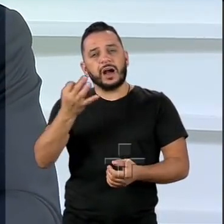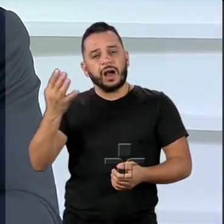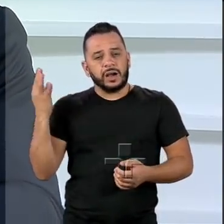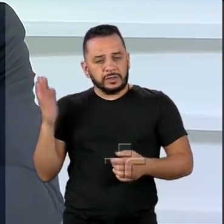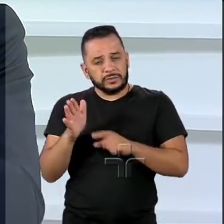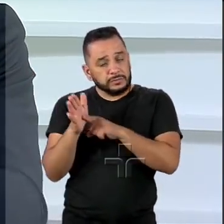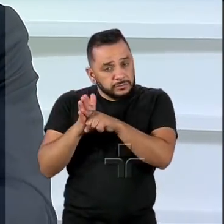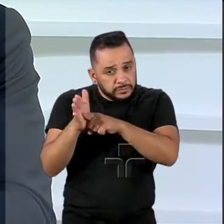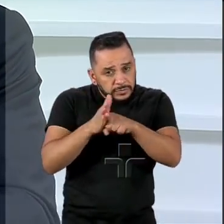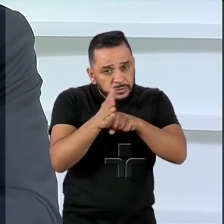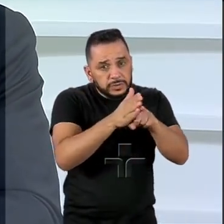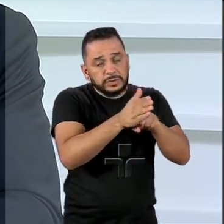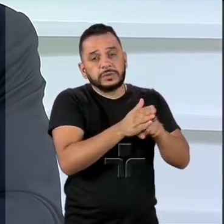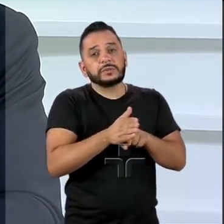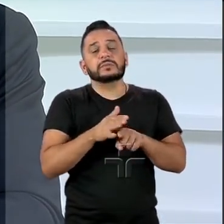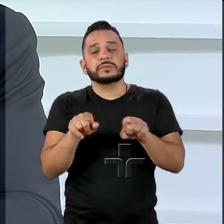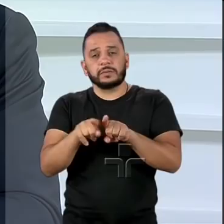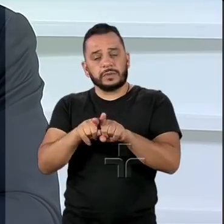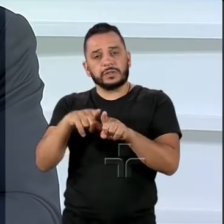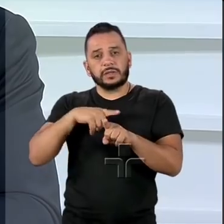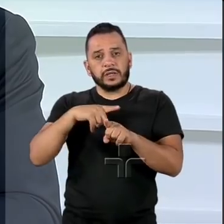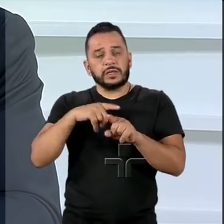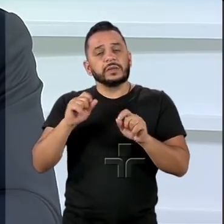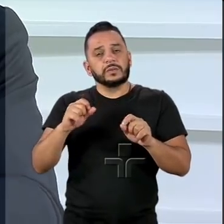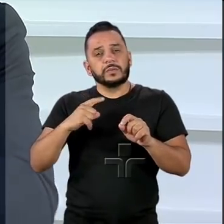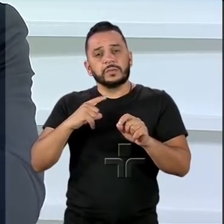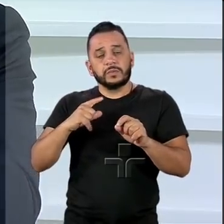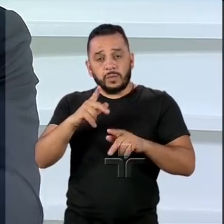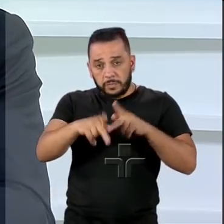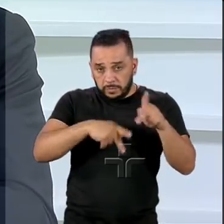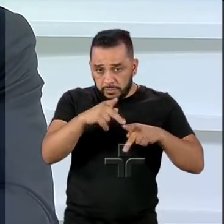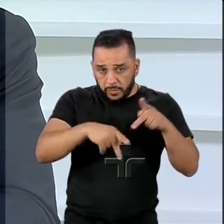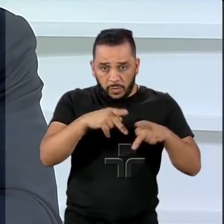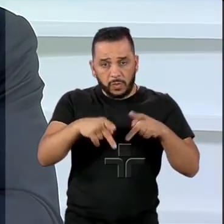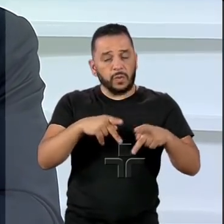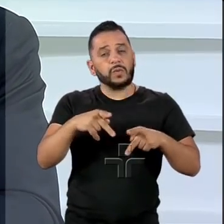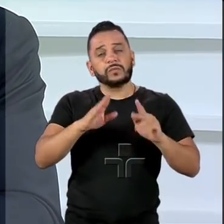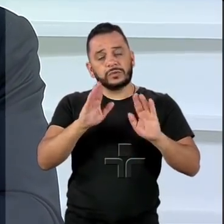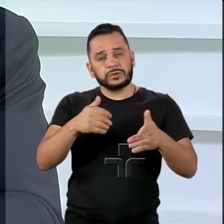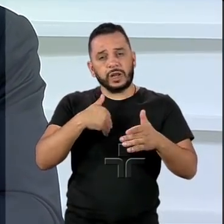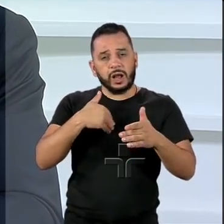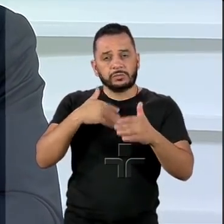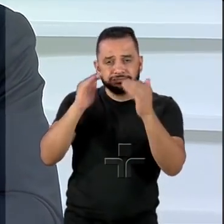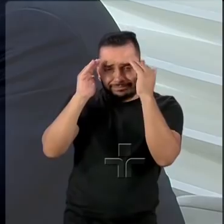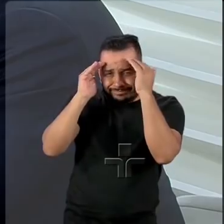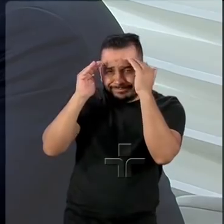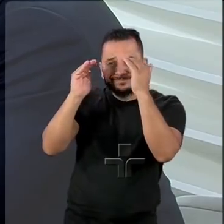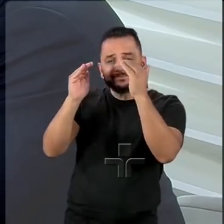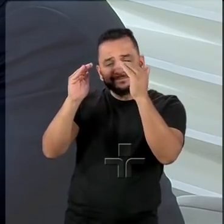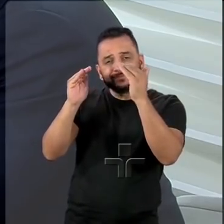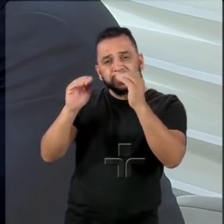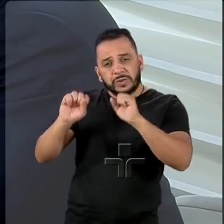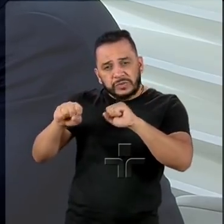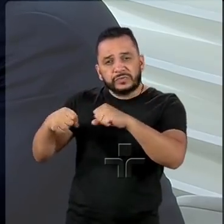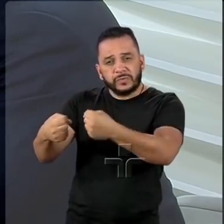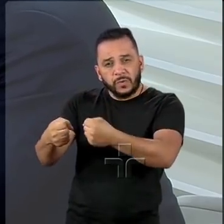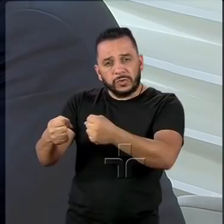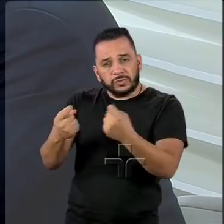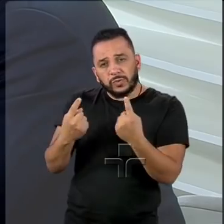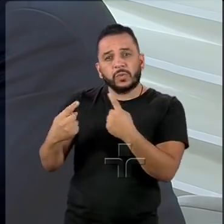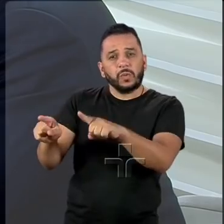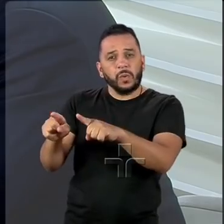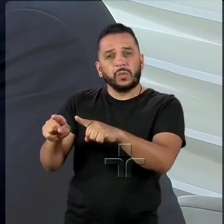obviamente, há um respeito da população em torno a todo esse esforço de combate à corrupção e que, obviamente,